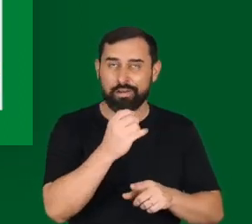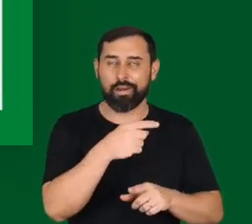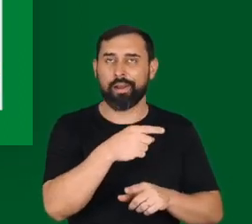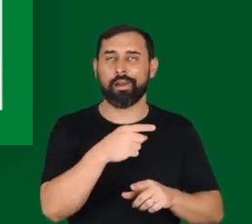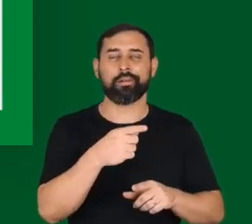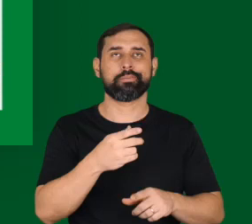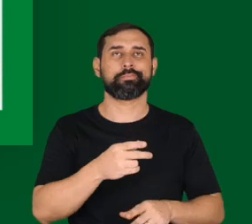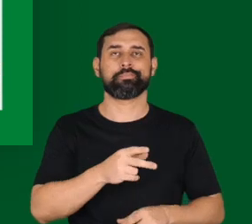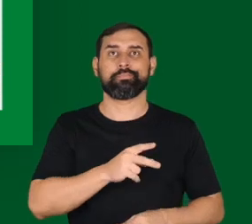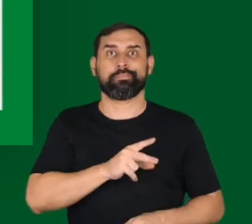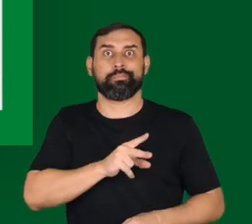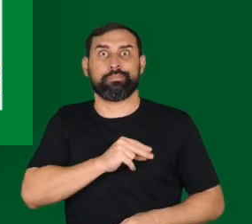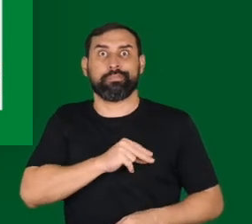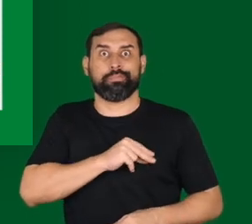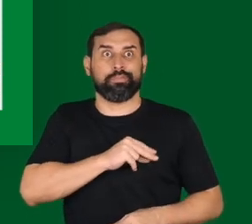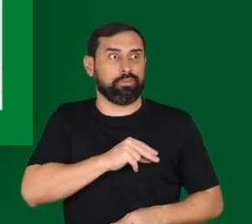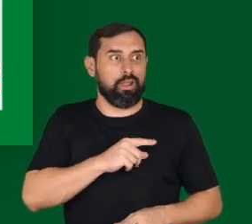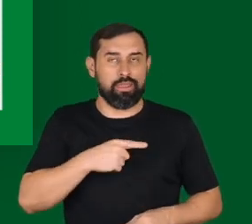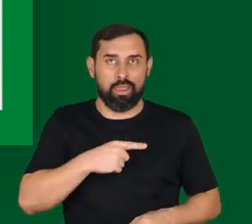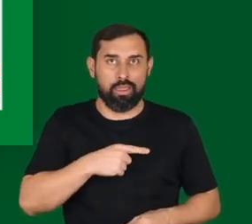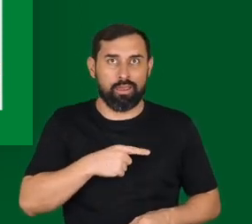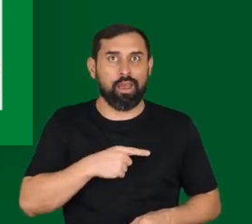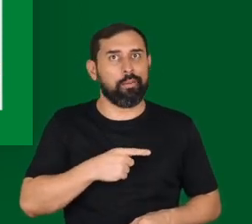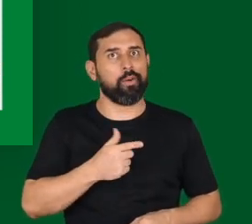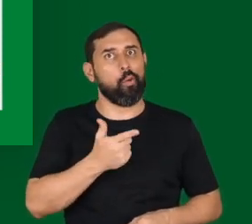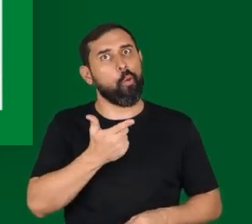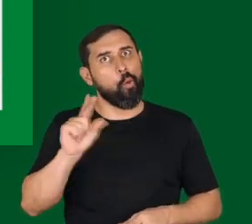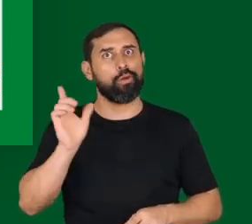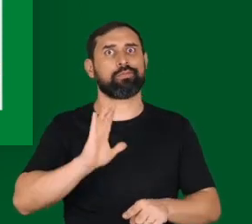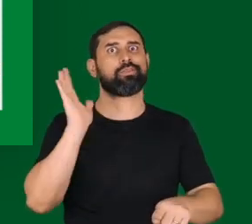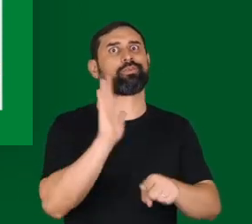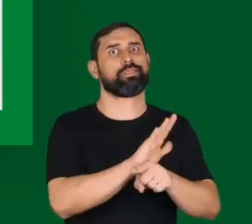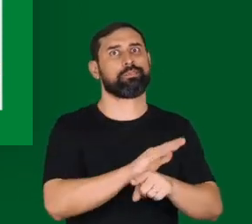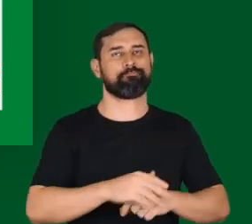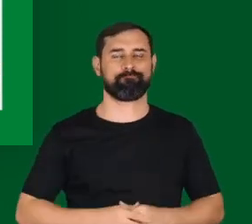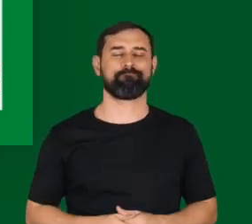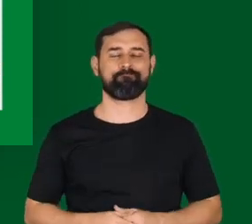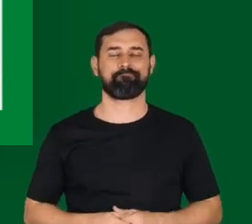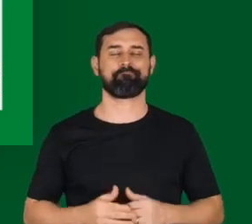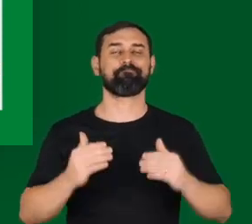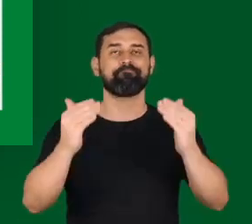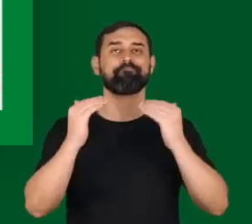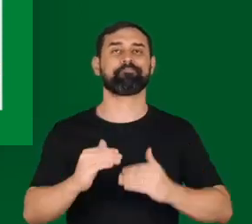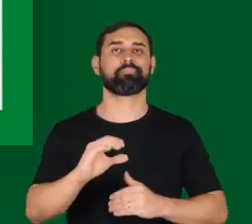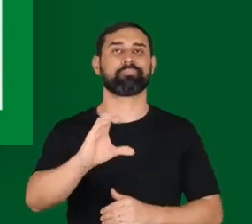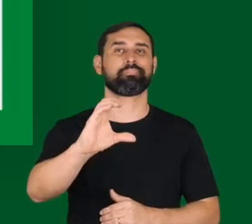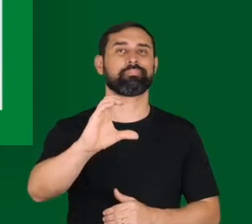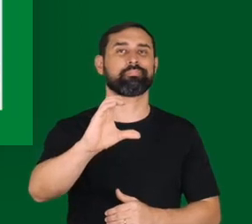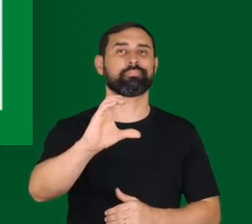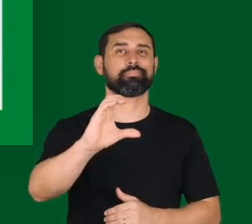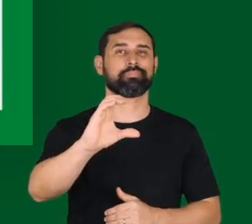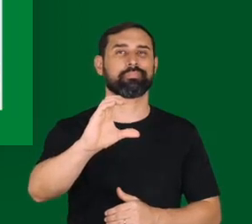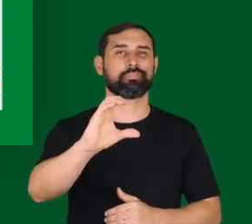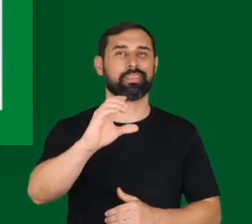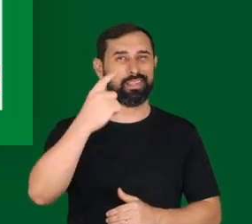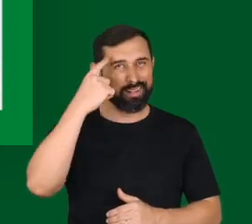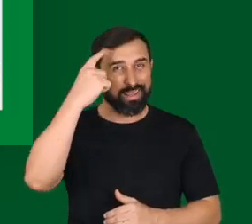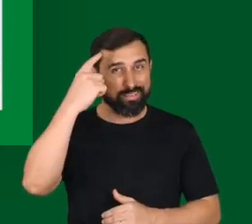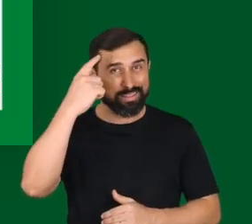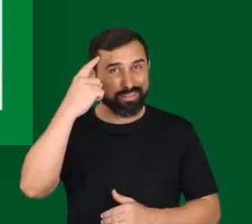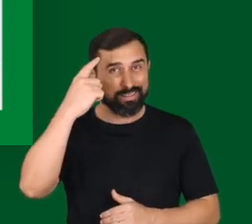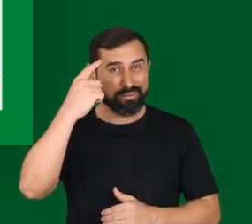para uma BRAD, para uma apneia, lembrar do BVM. O C, então, pulso, lembra dos 6